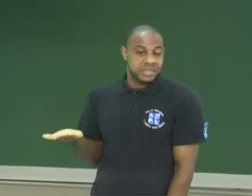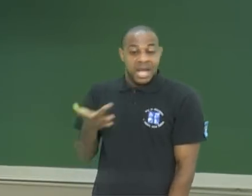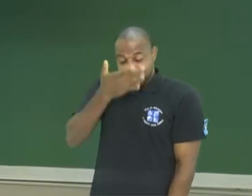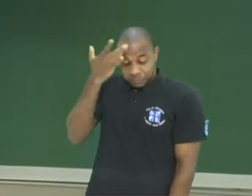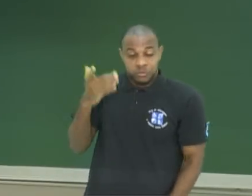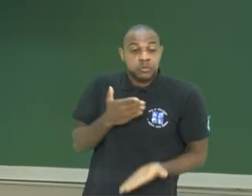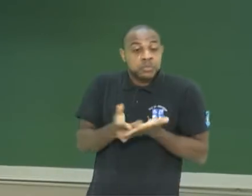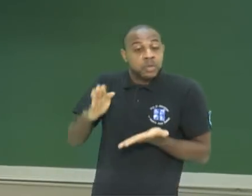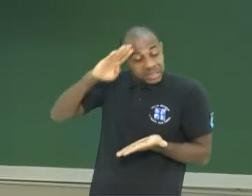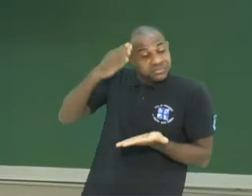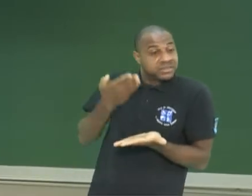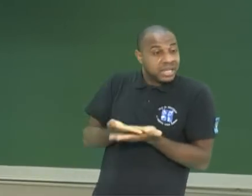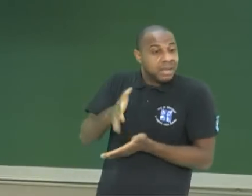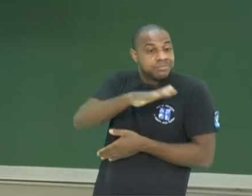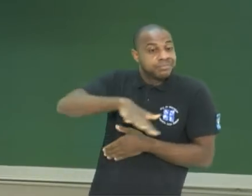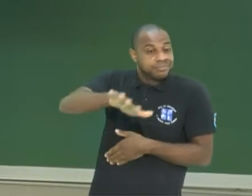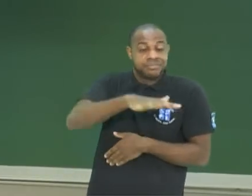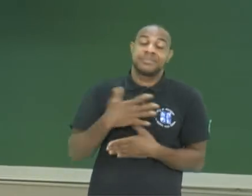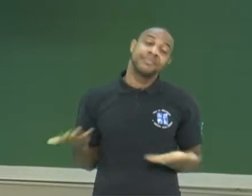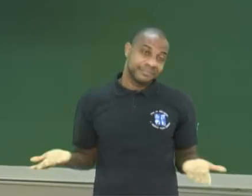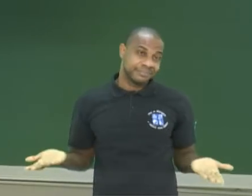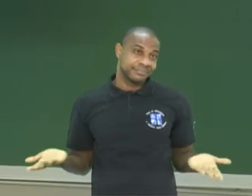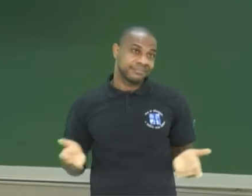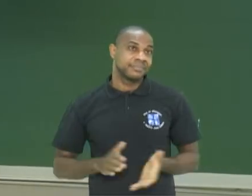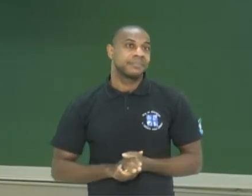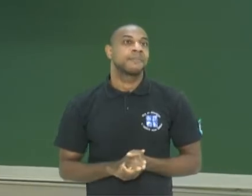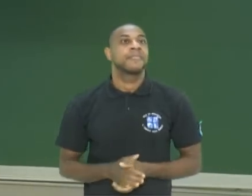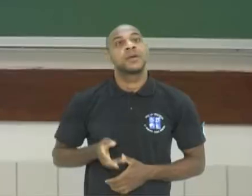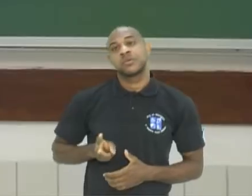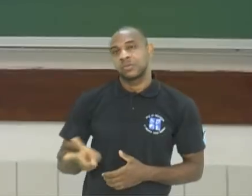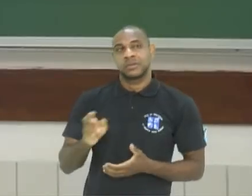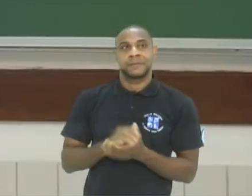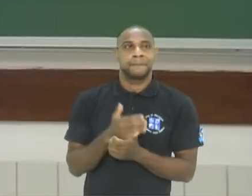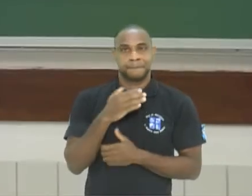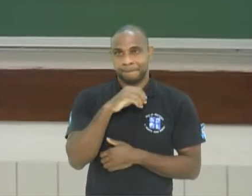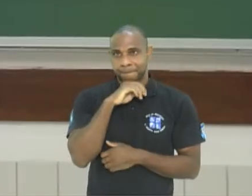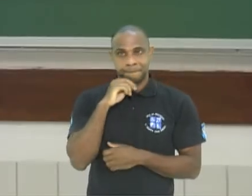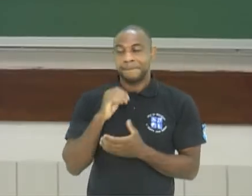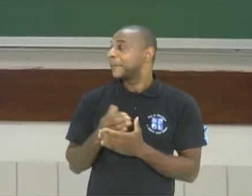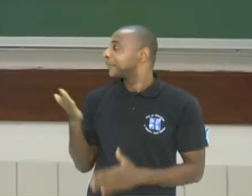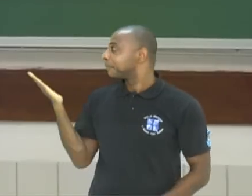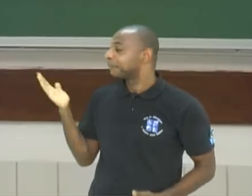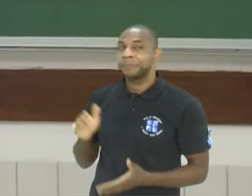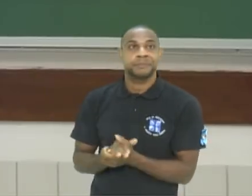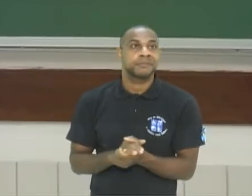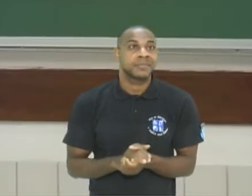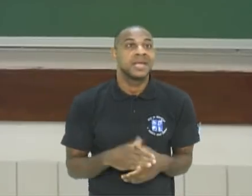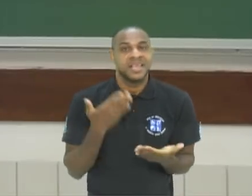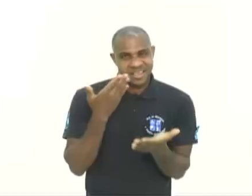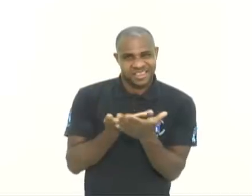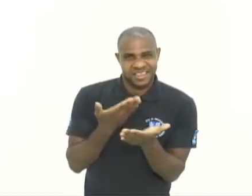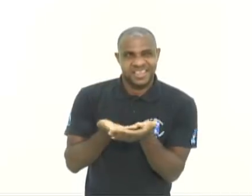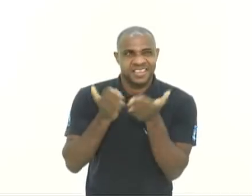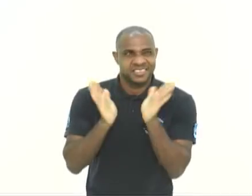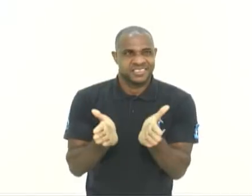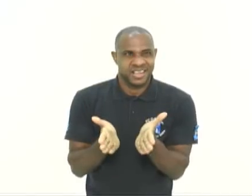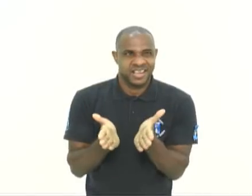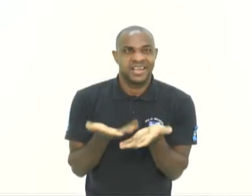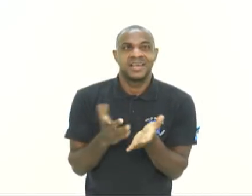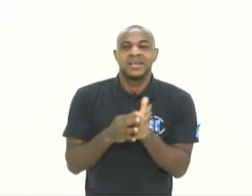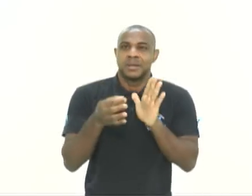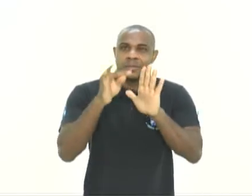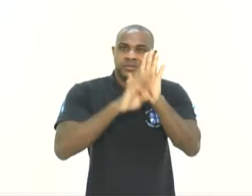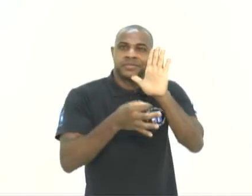verdade, mas só por acreditar. Continuando, de acordo com o estudado sobre o gênero artigo de